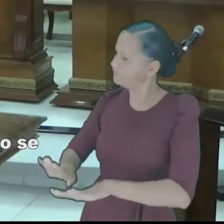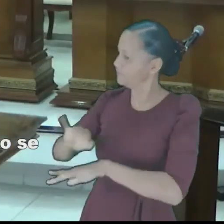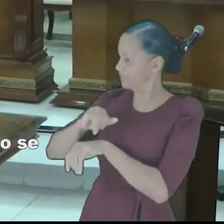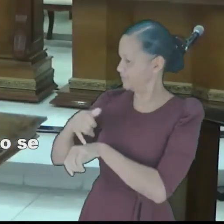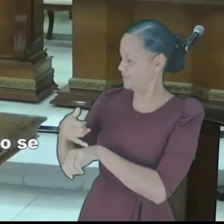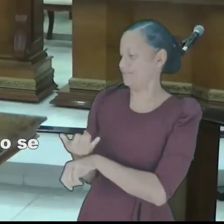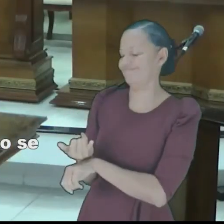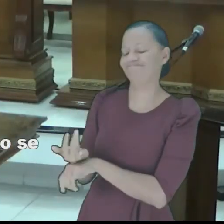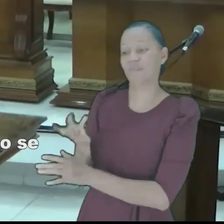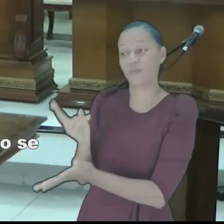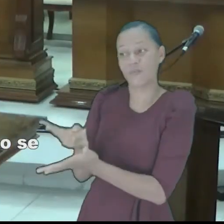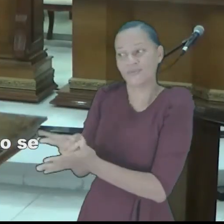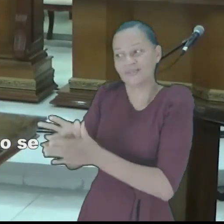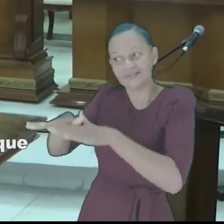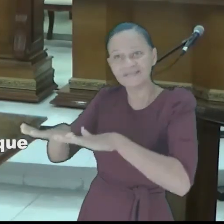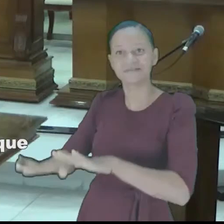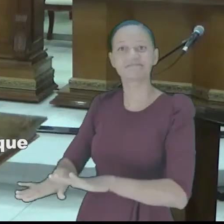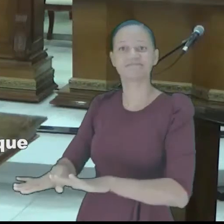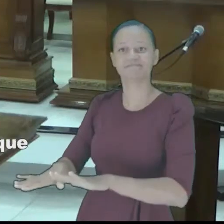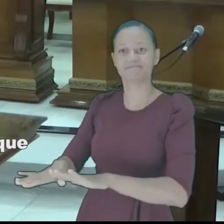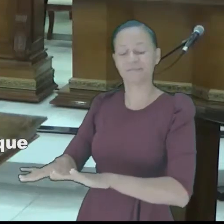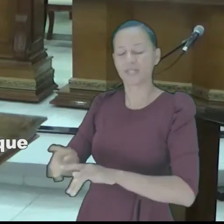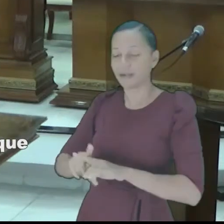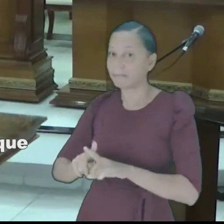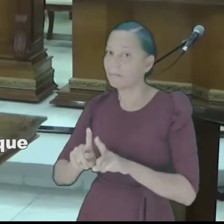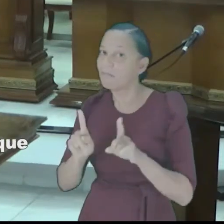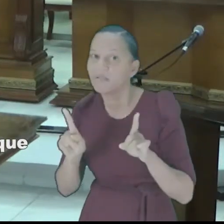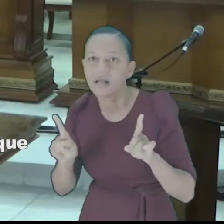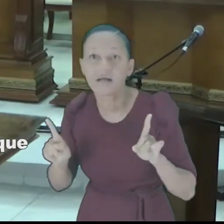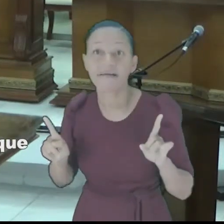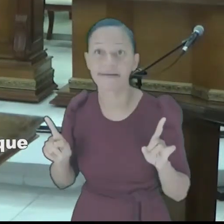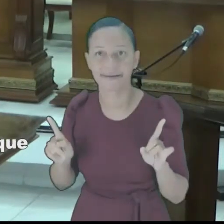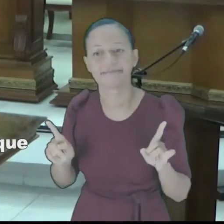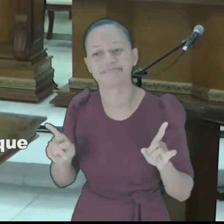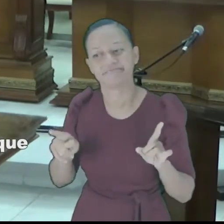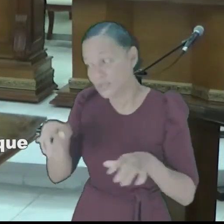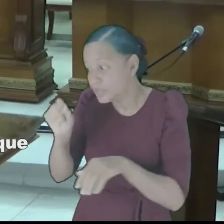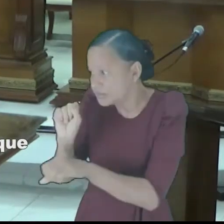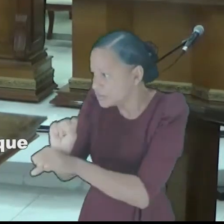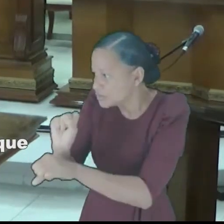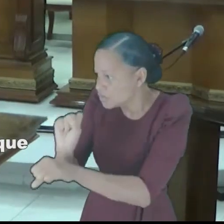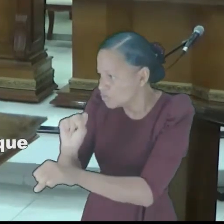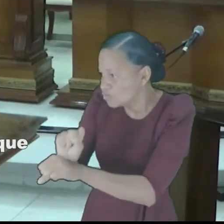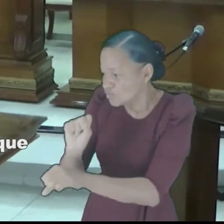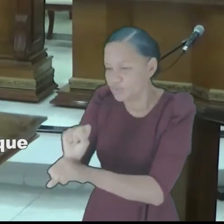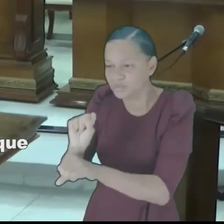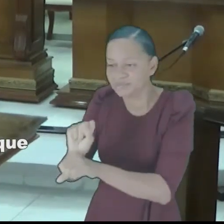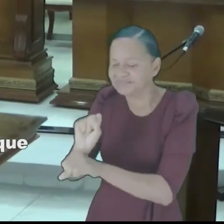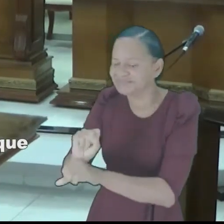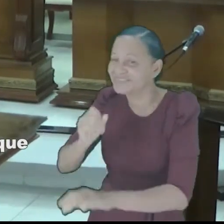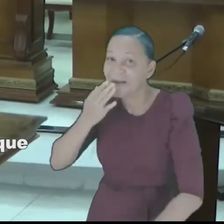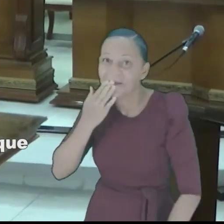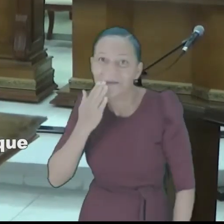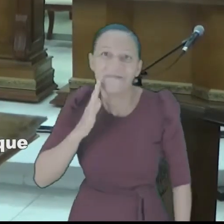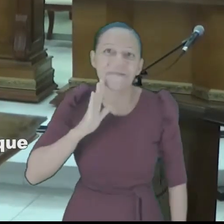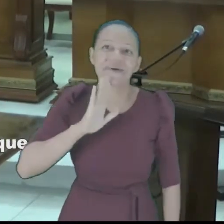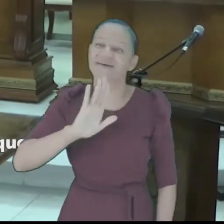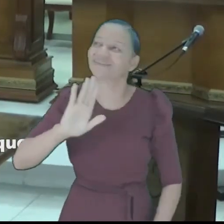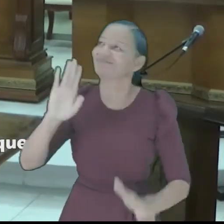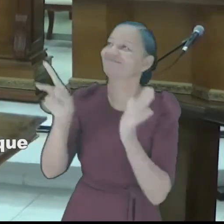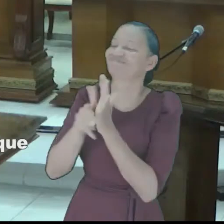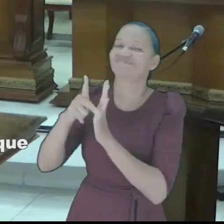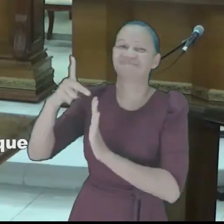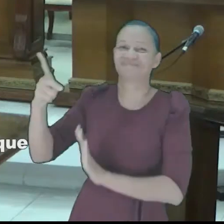ausentassem de Jerusalém, mas que esperassem a promessa do